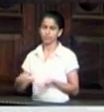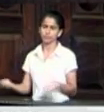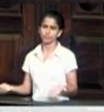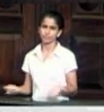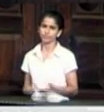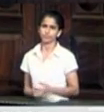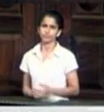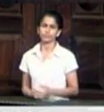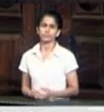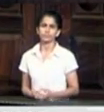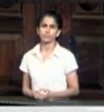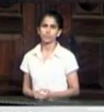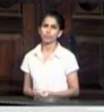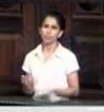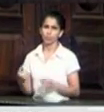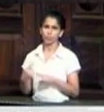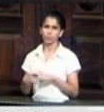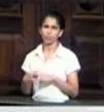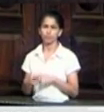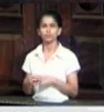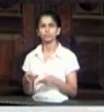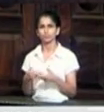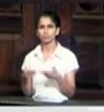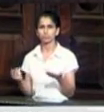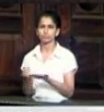crime de improbidade